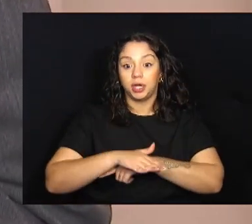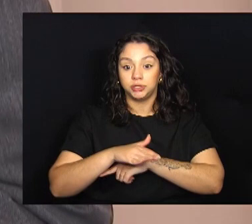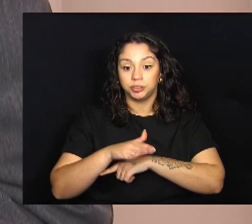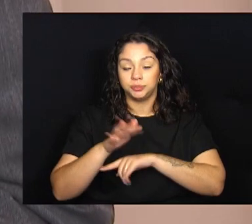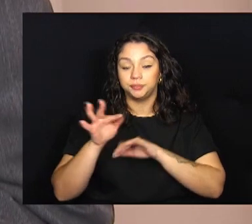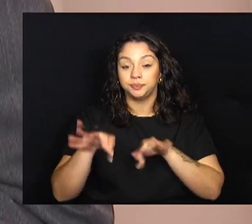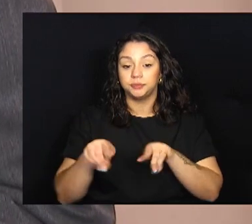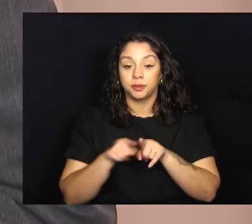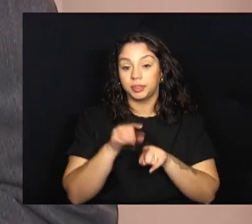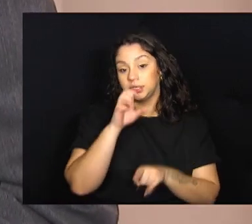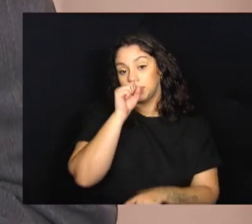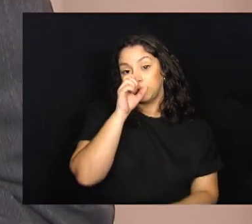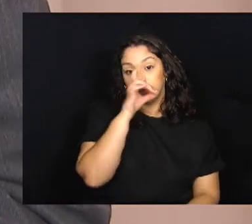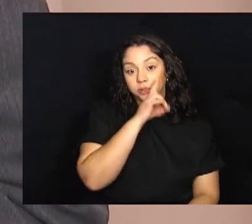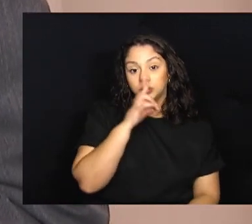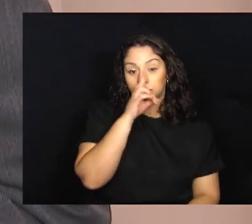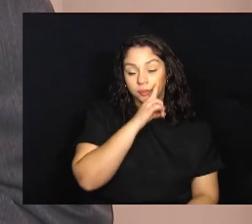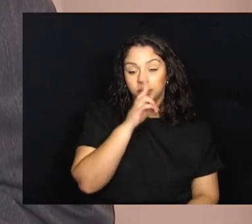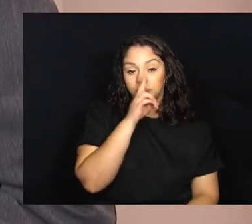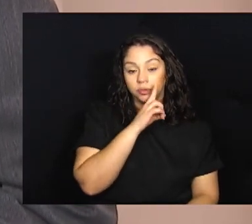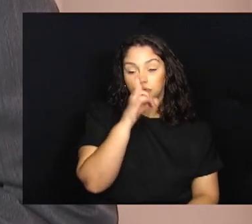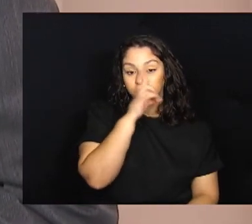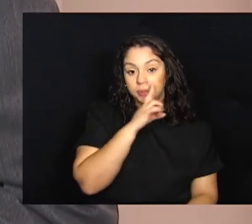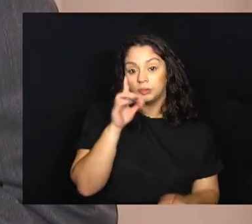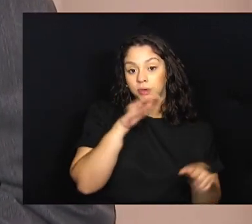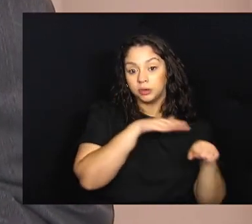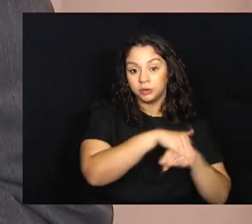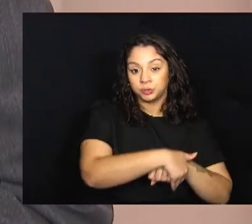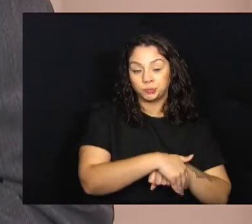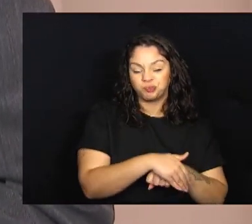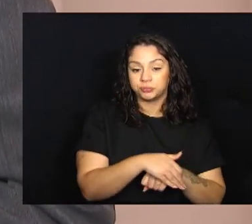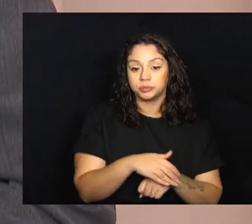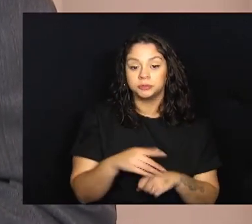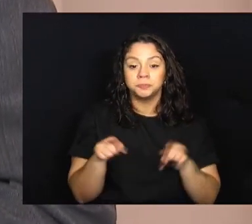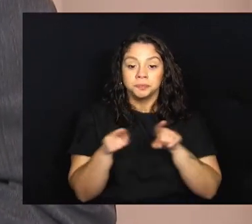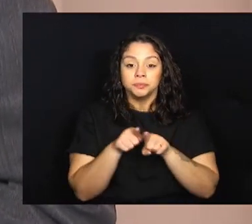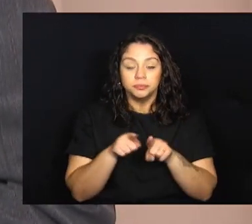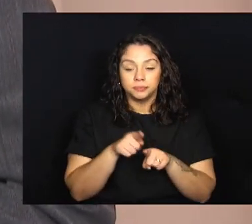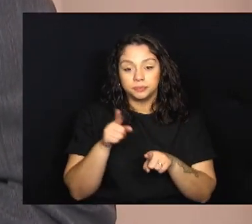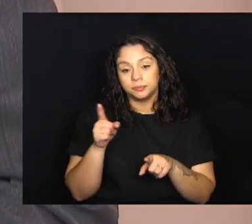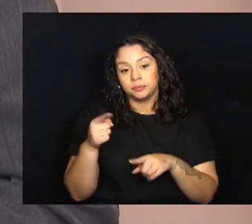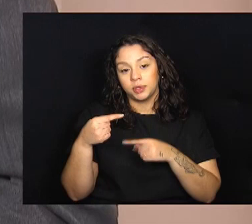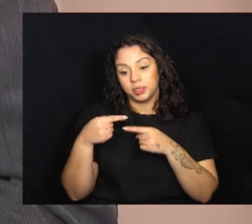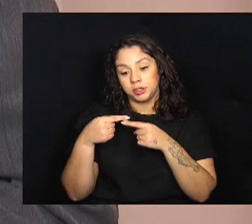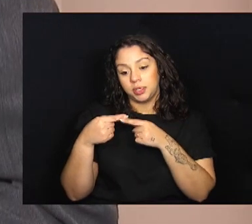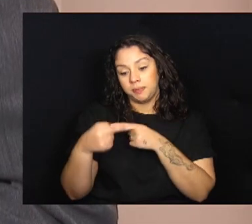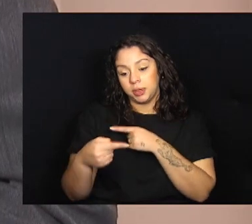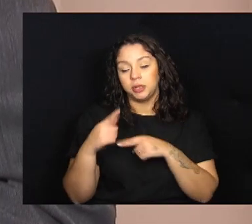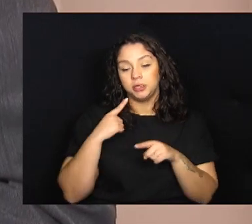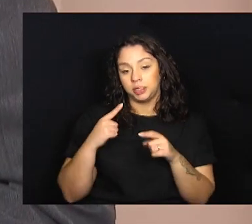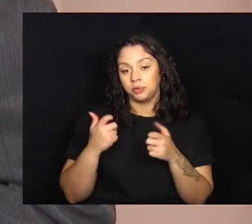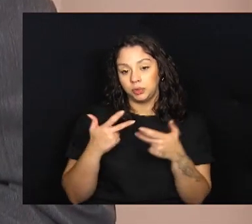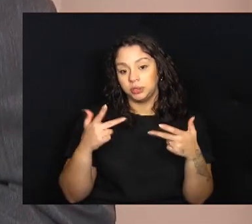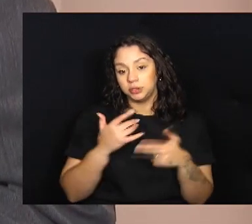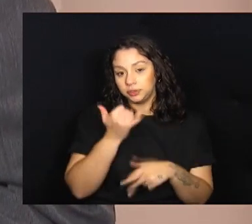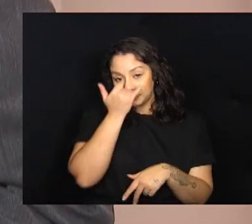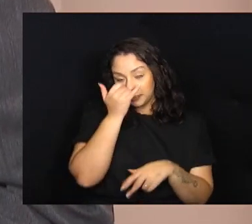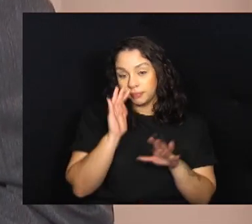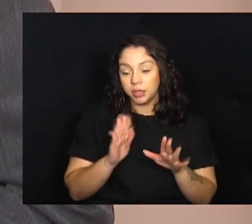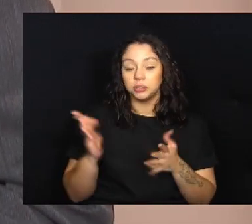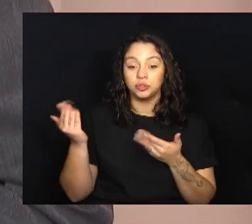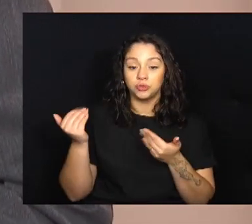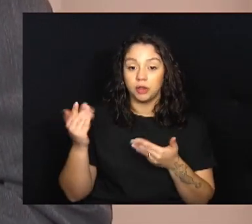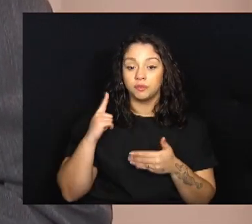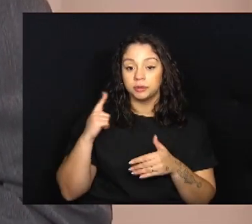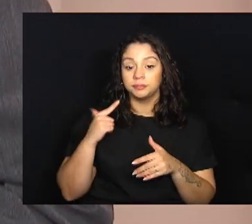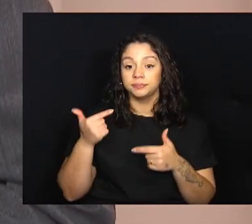e domingo, até domingo à noite. E durante o dia de semana acontecem os eventos de motocicleta, mas são jovens que utilizam a